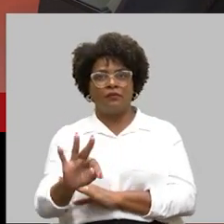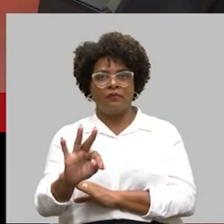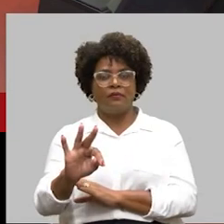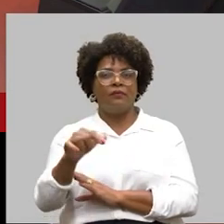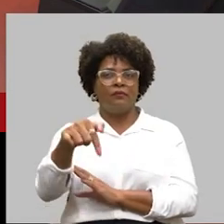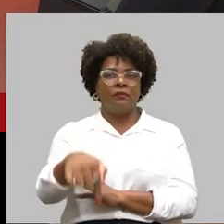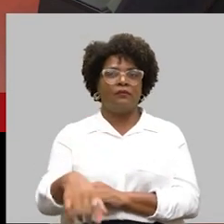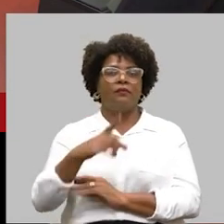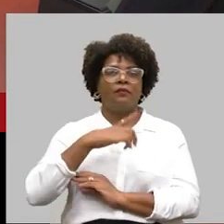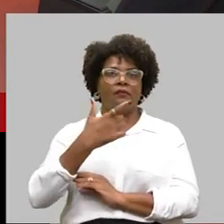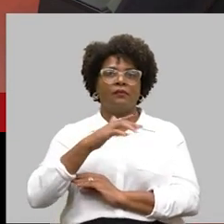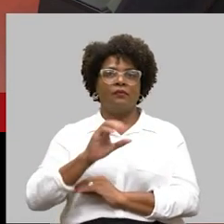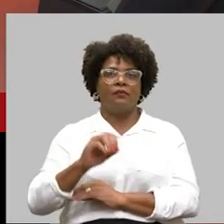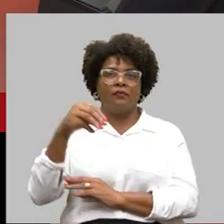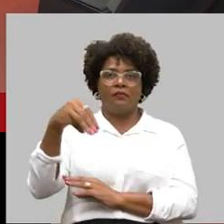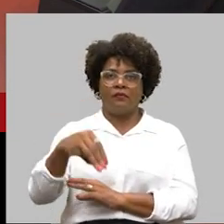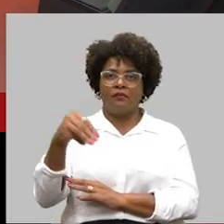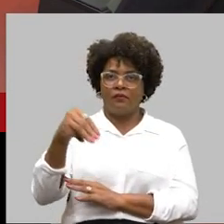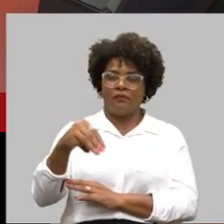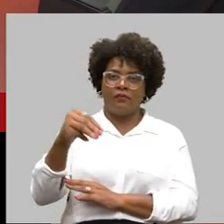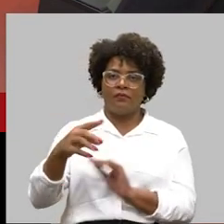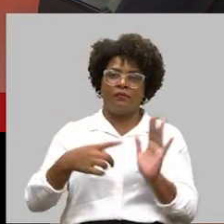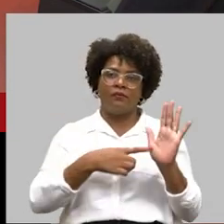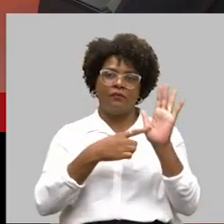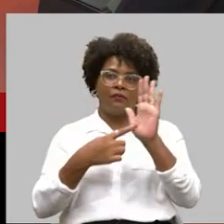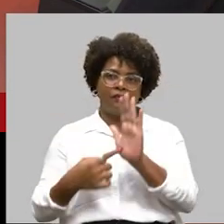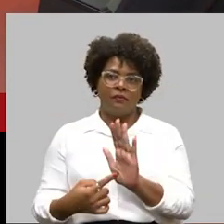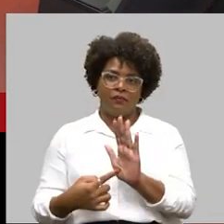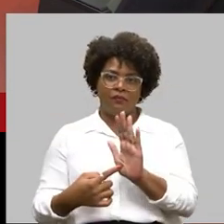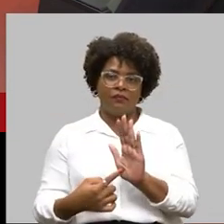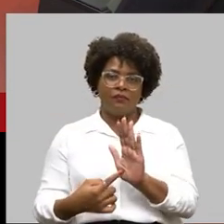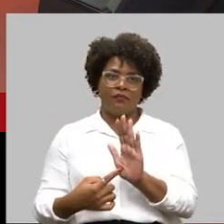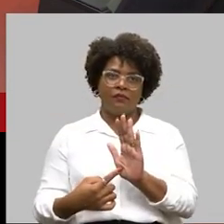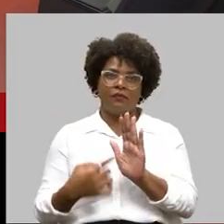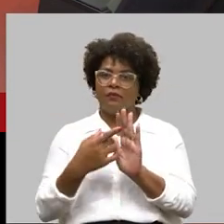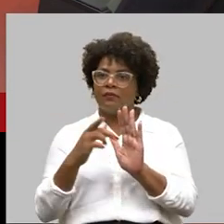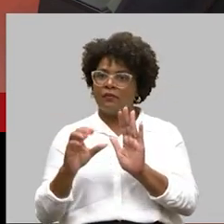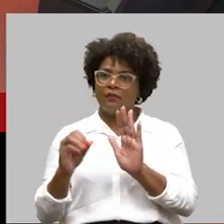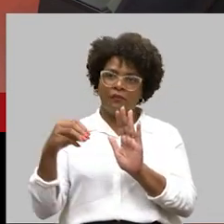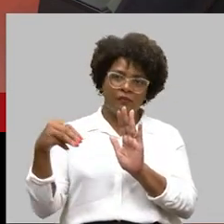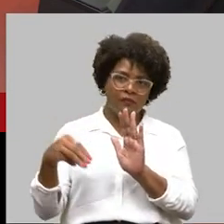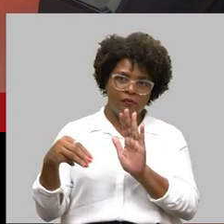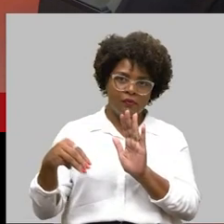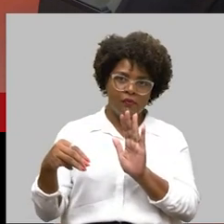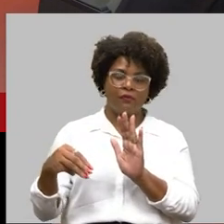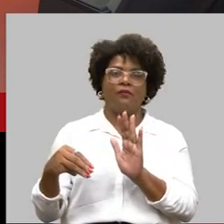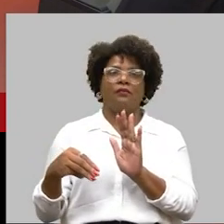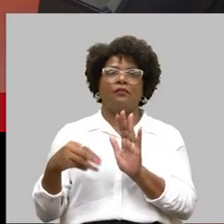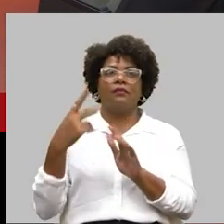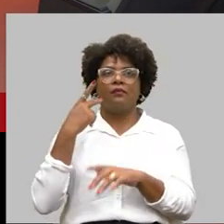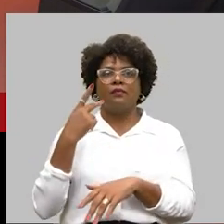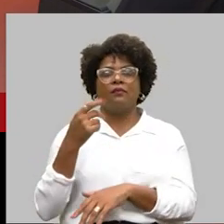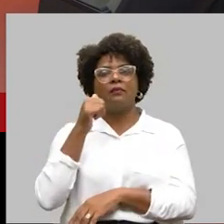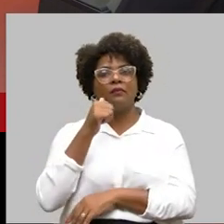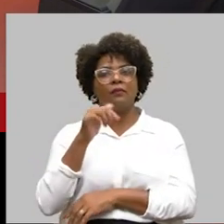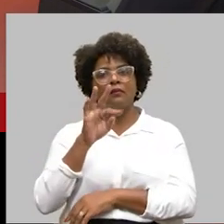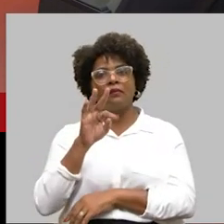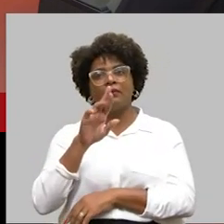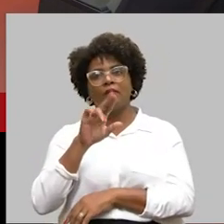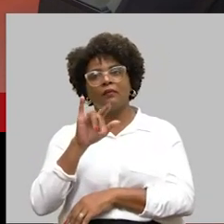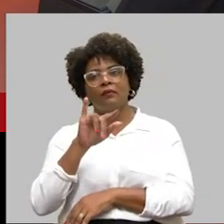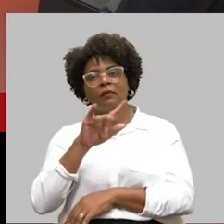que terá 10 minutos apresentação portanto 10 minutos para Terezinha Bom dia